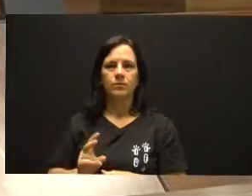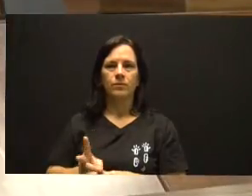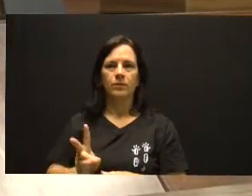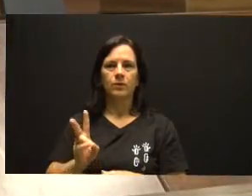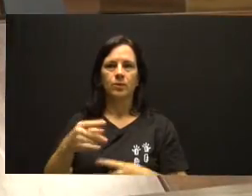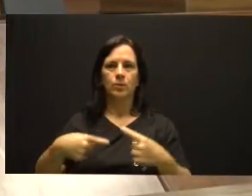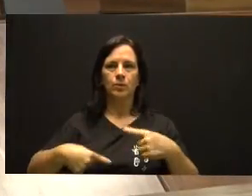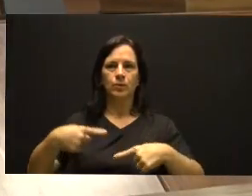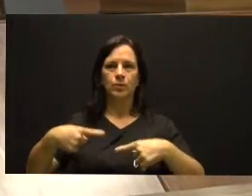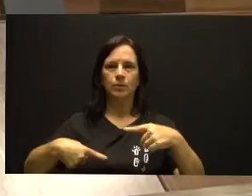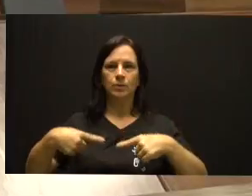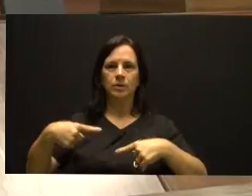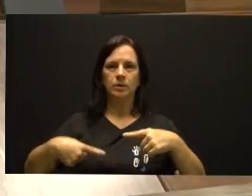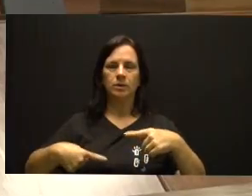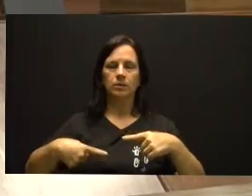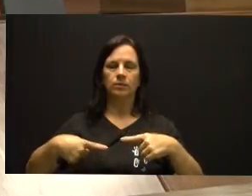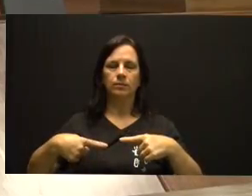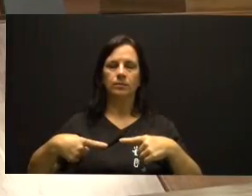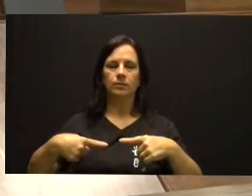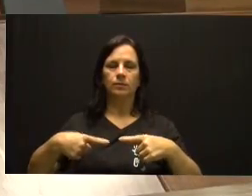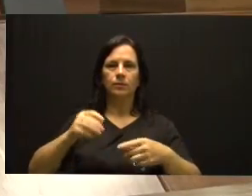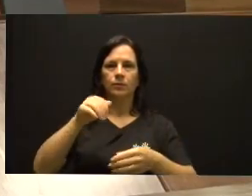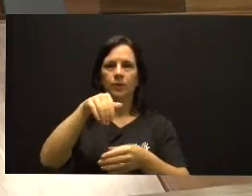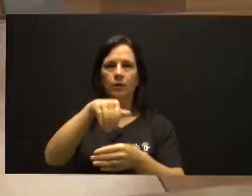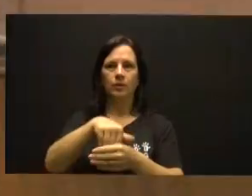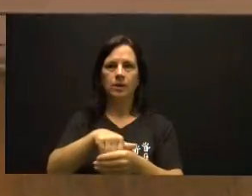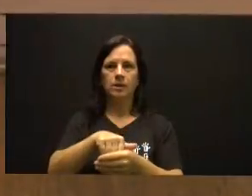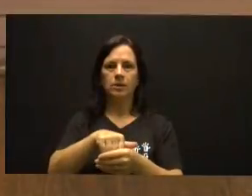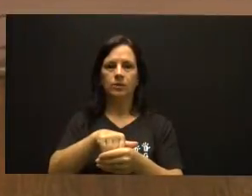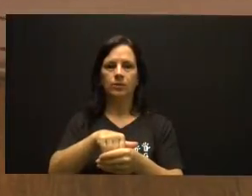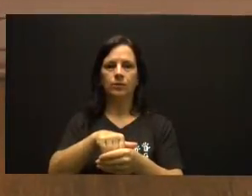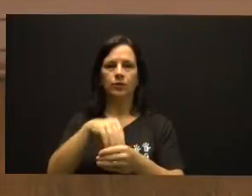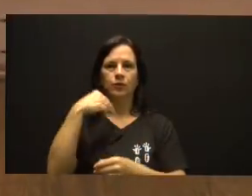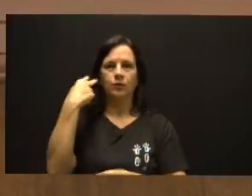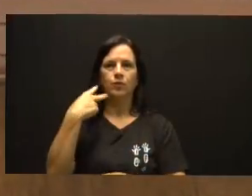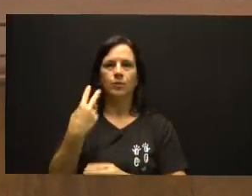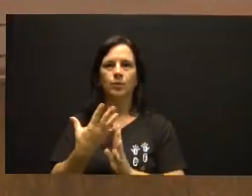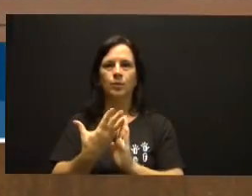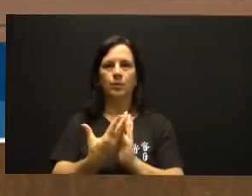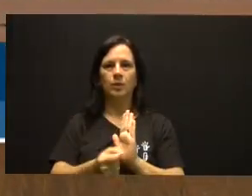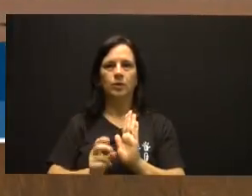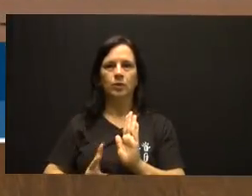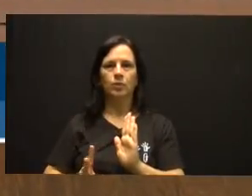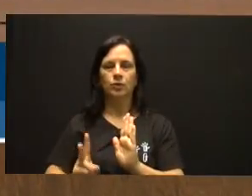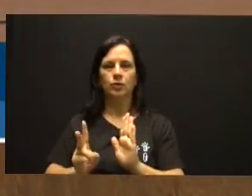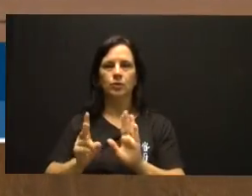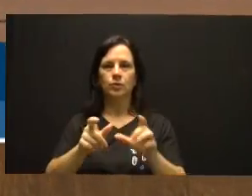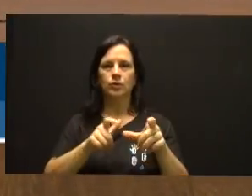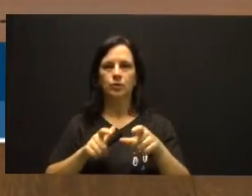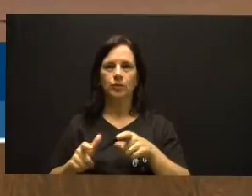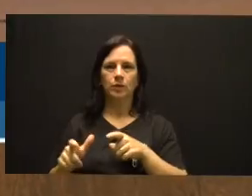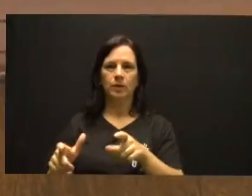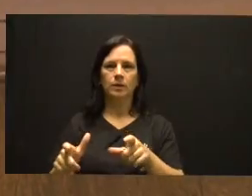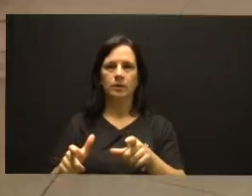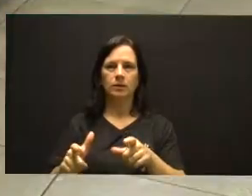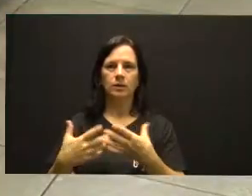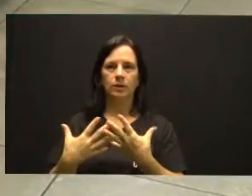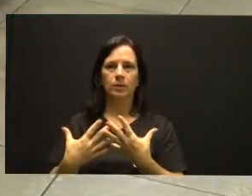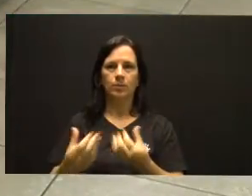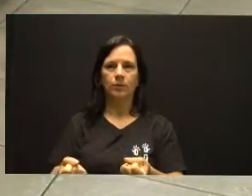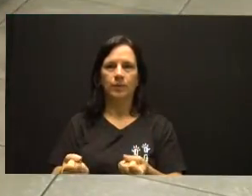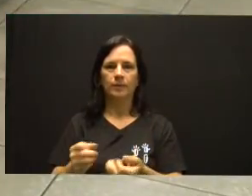Continua em discussão, em votação. Os vereadores que forem pela aprovação permaneçam como se